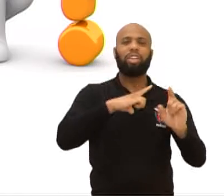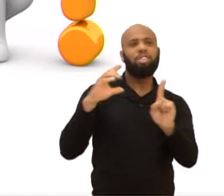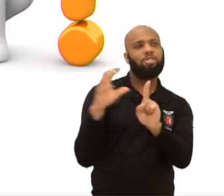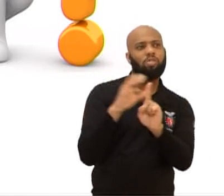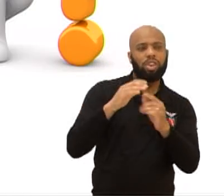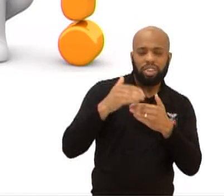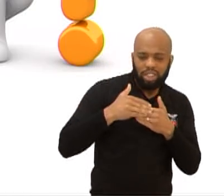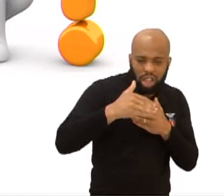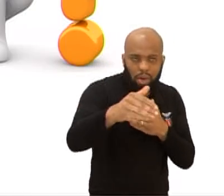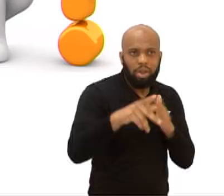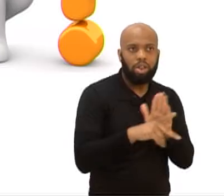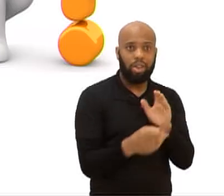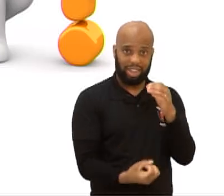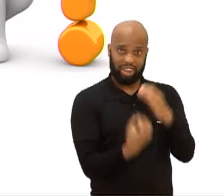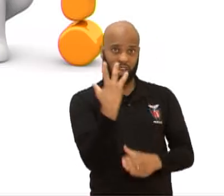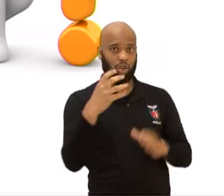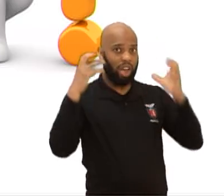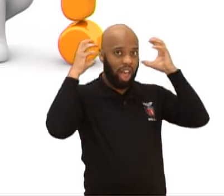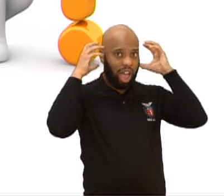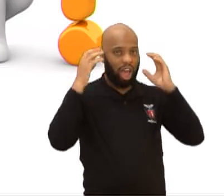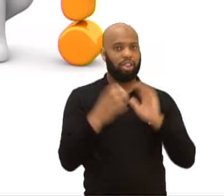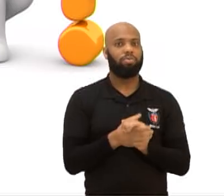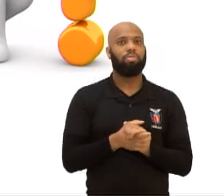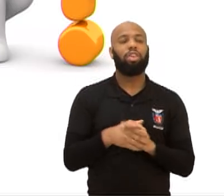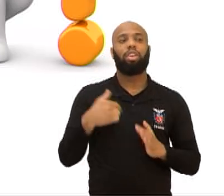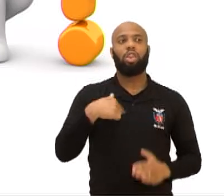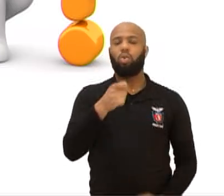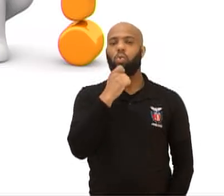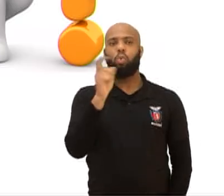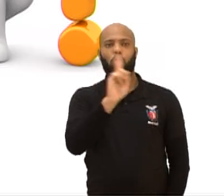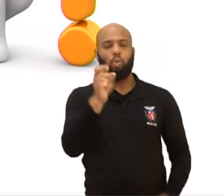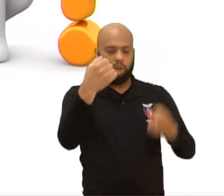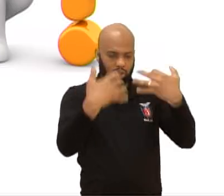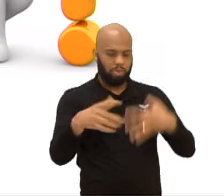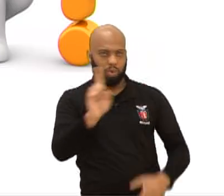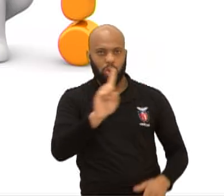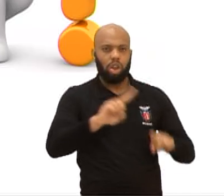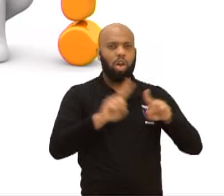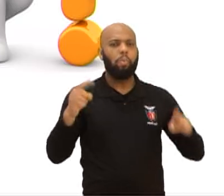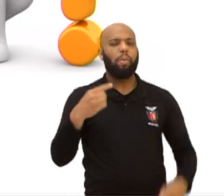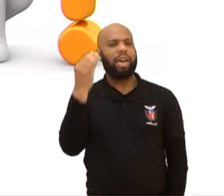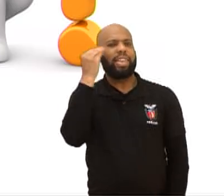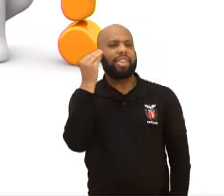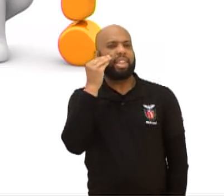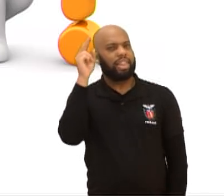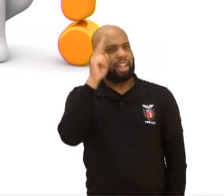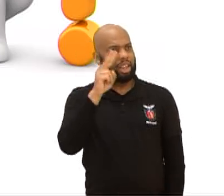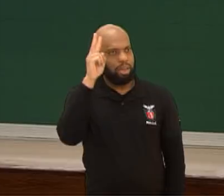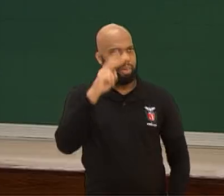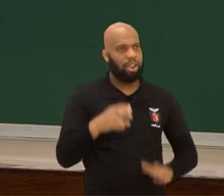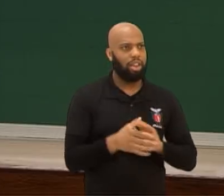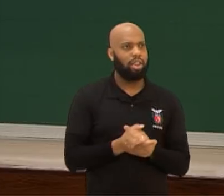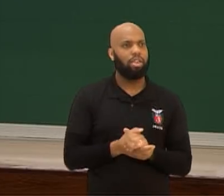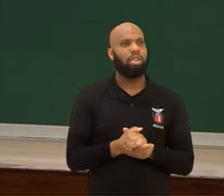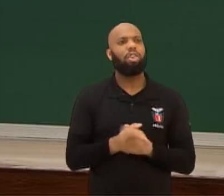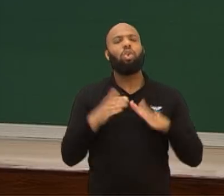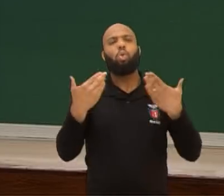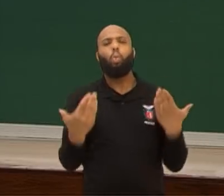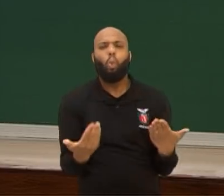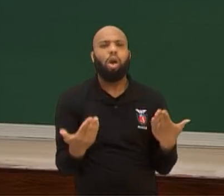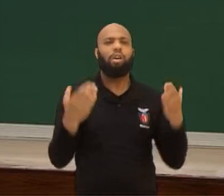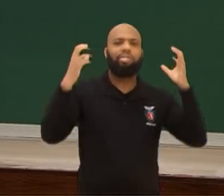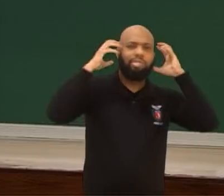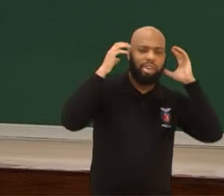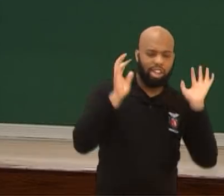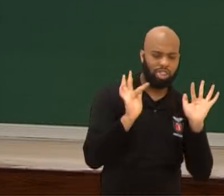influência a partir da invenção do rádio? Olha, isso é uma coisa que eu ainda não expliquei. Mas tentem se lembrar, quando o